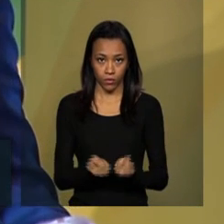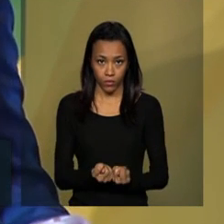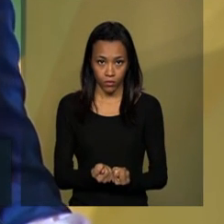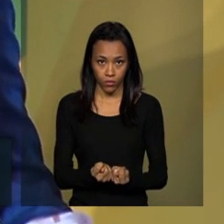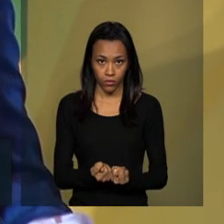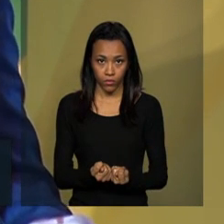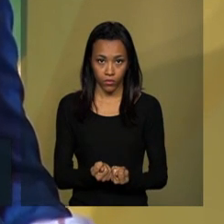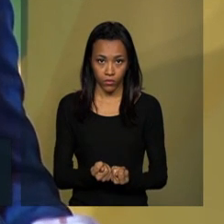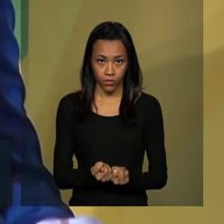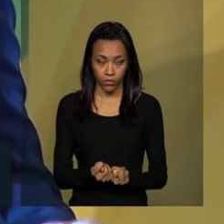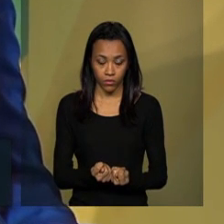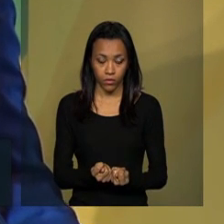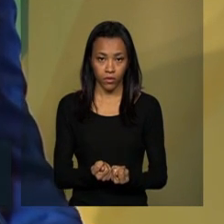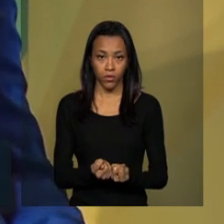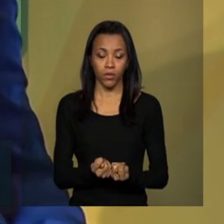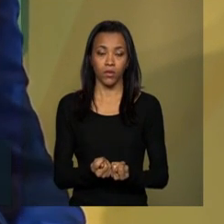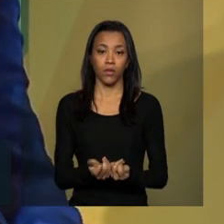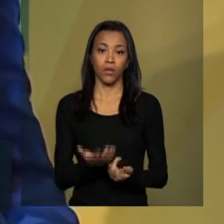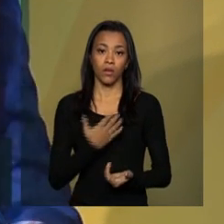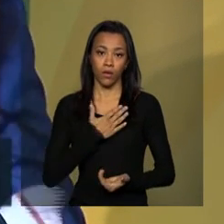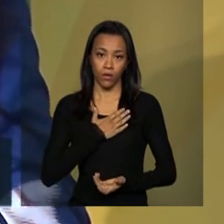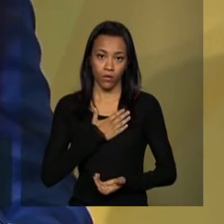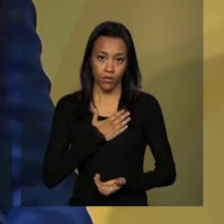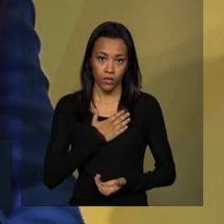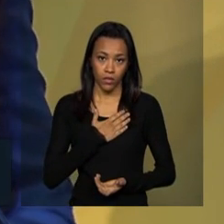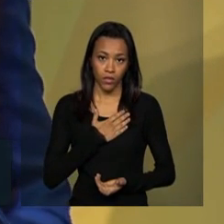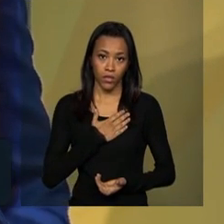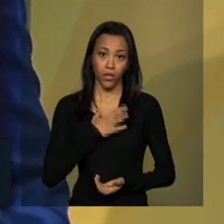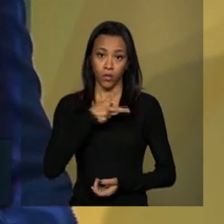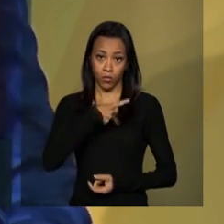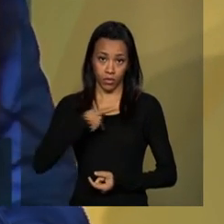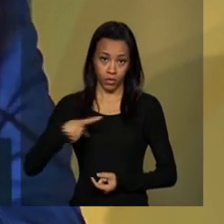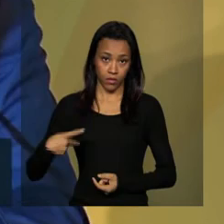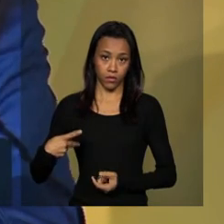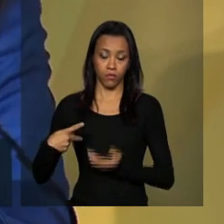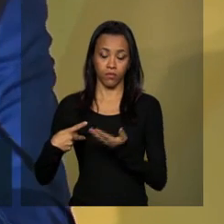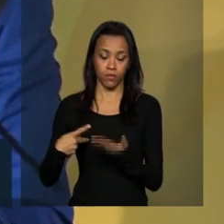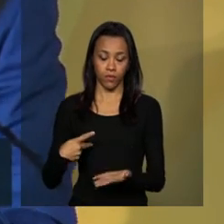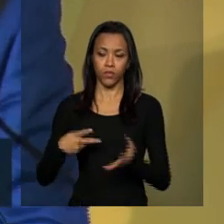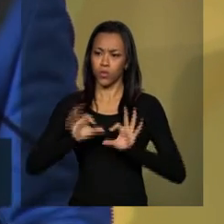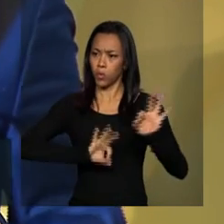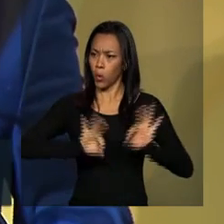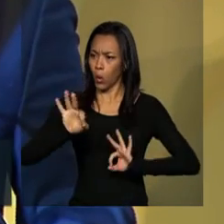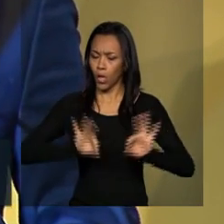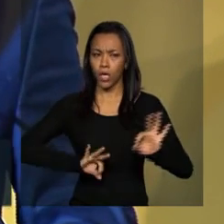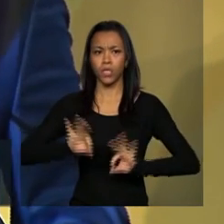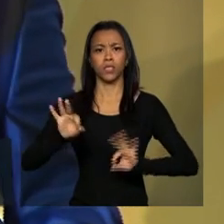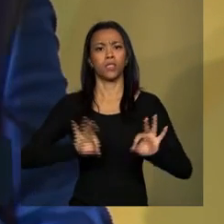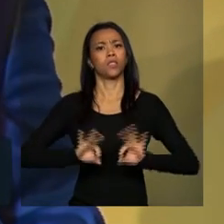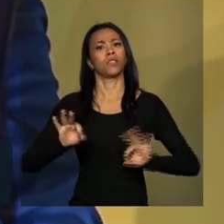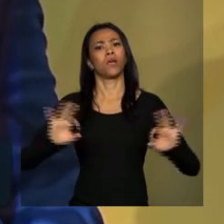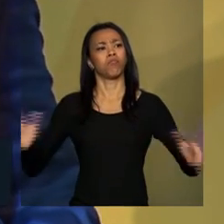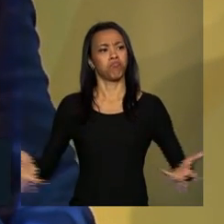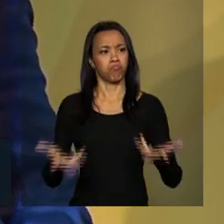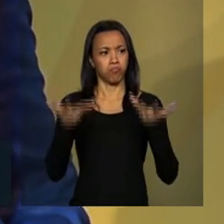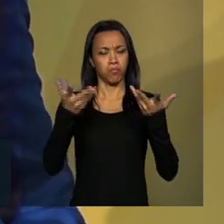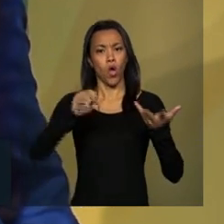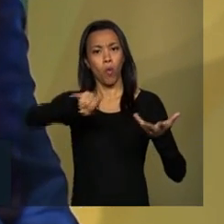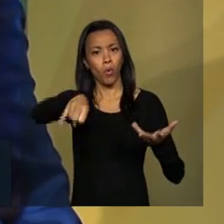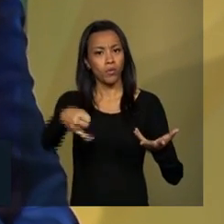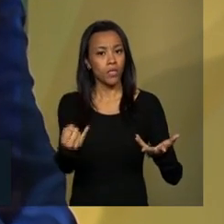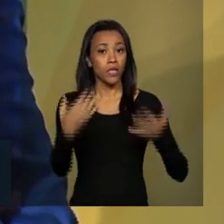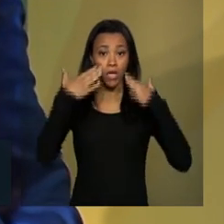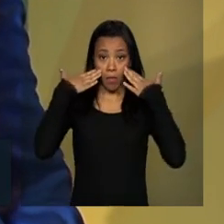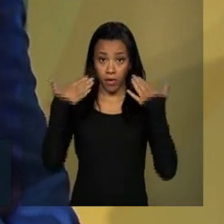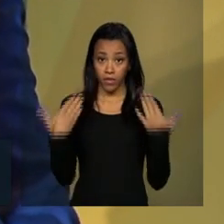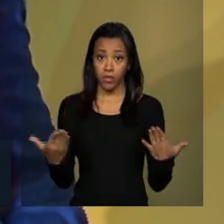Gostaria de agradecer Daisy Neto, presidente da IPEX, por organizar este evento. É uma oportunidade para nós apresentar o nosso programa